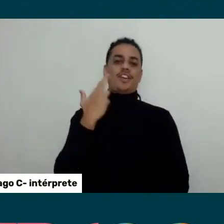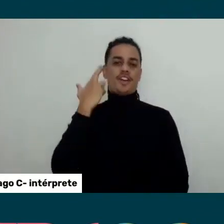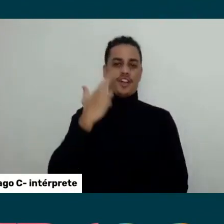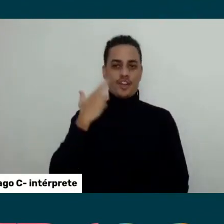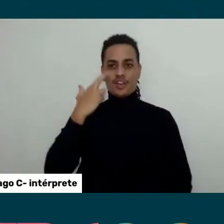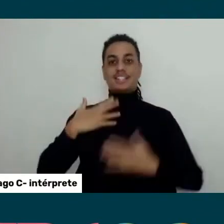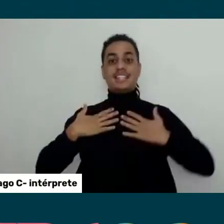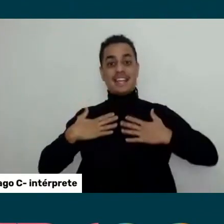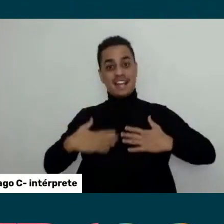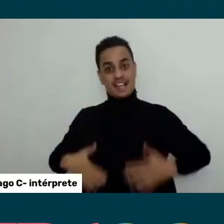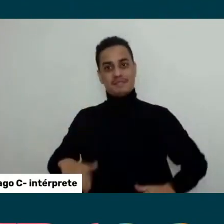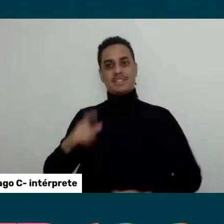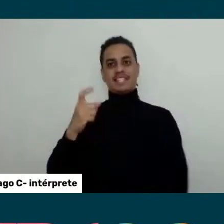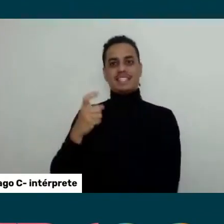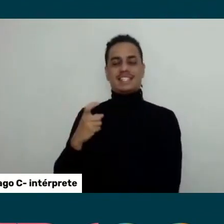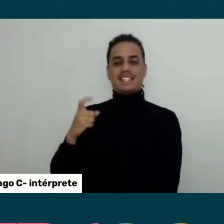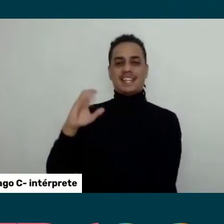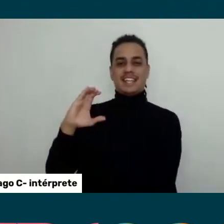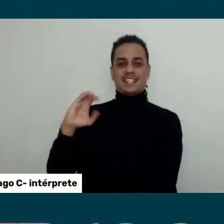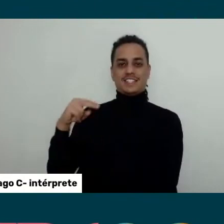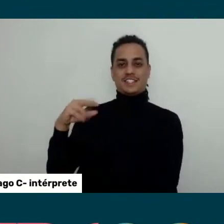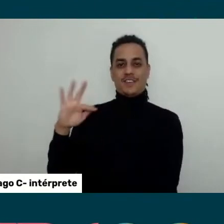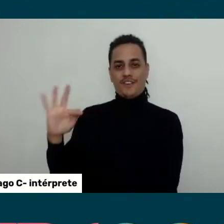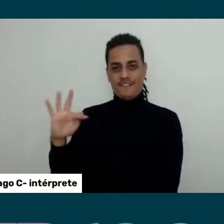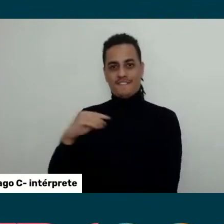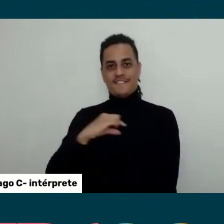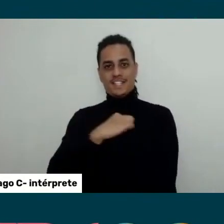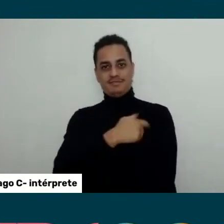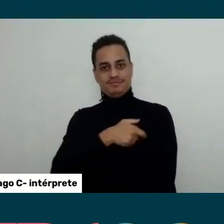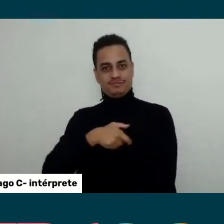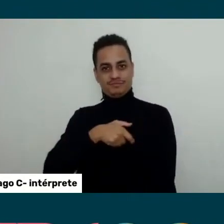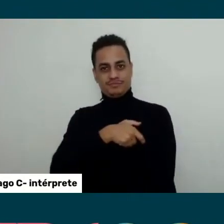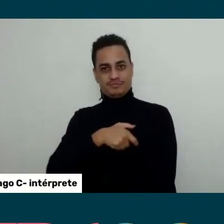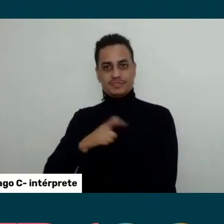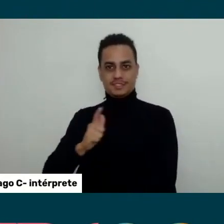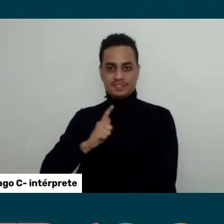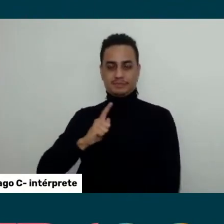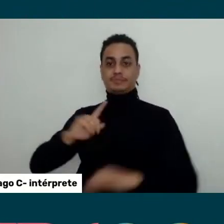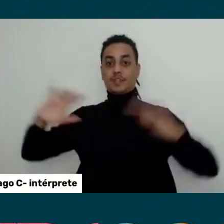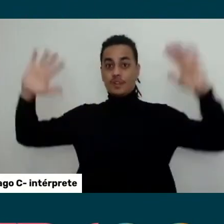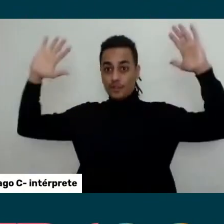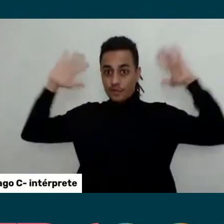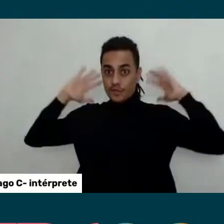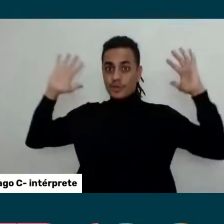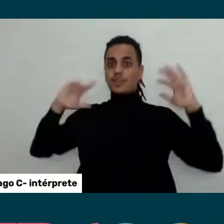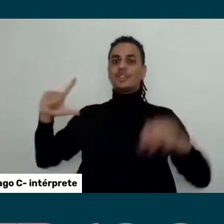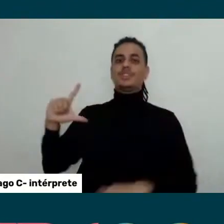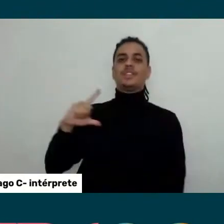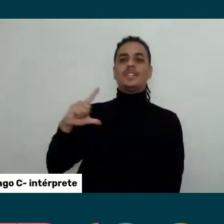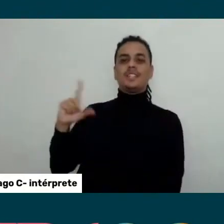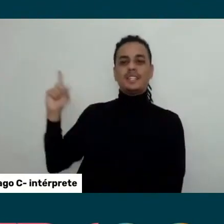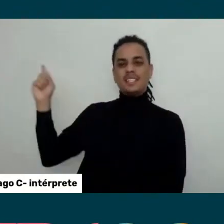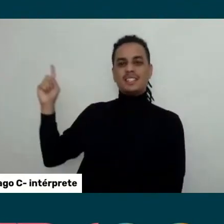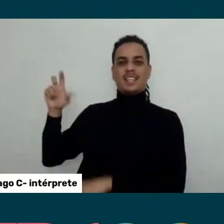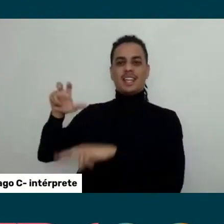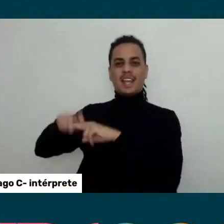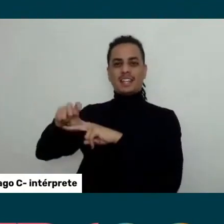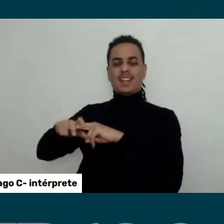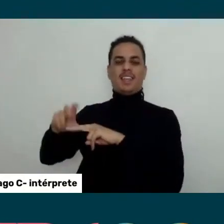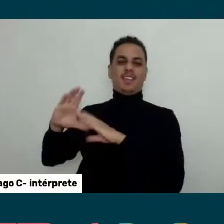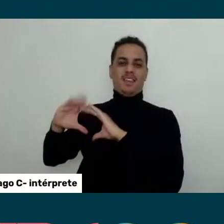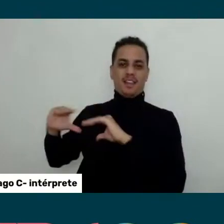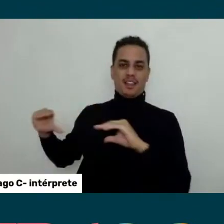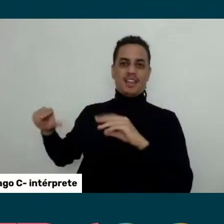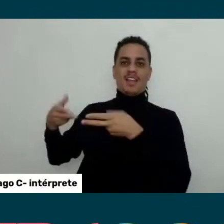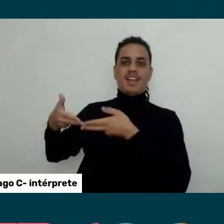do Exconf, uma camisa preta com a palavrinha do Exconf aqui no meu peito, e no fundo eu tenho aqui uns bancos, umas poltronas